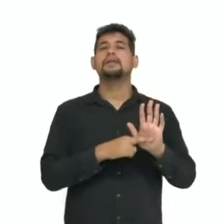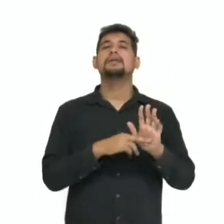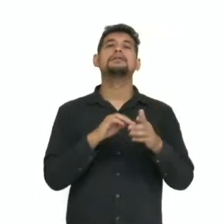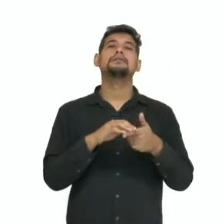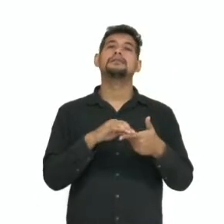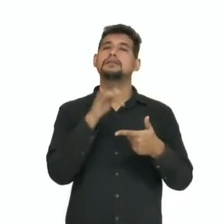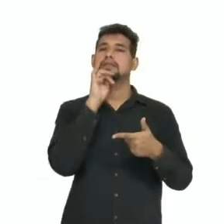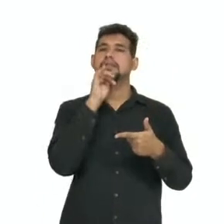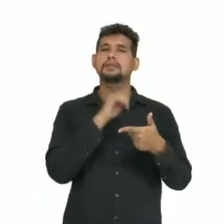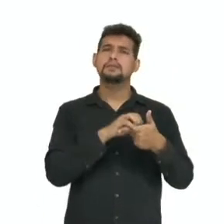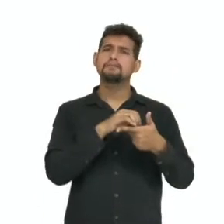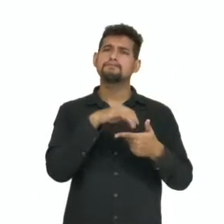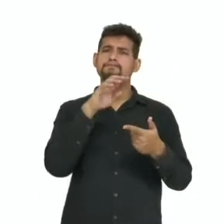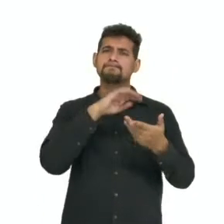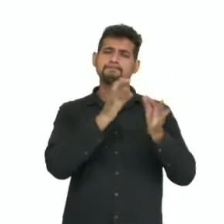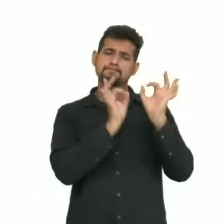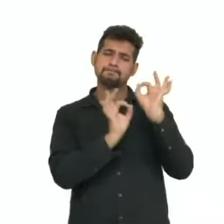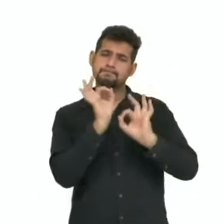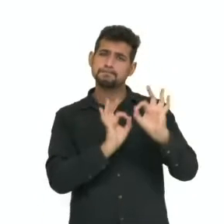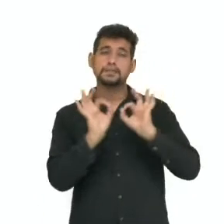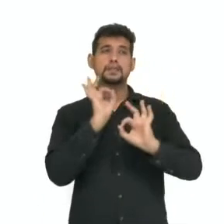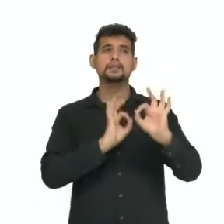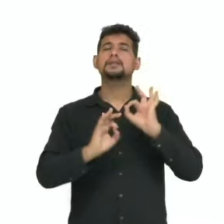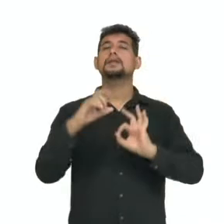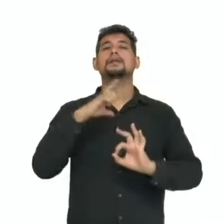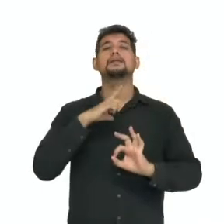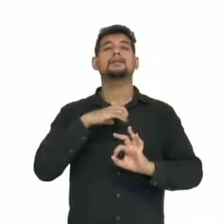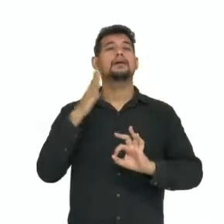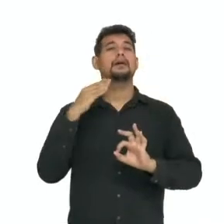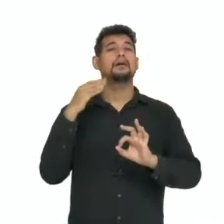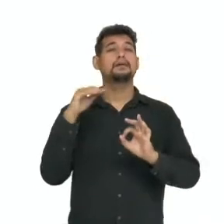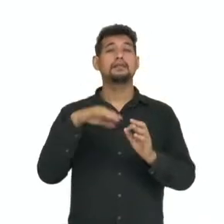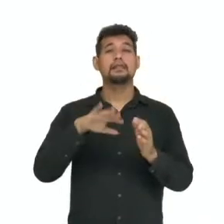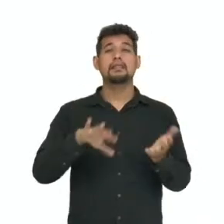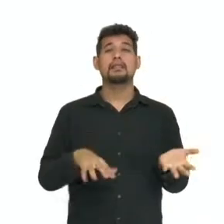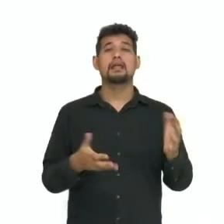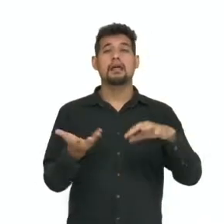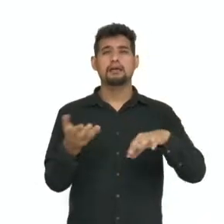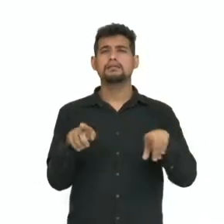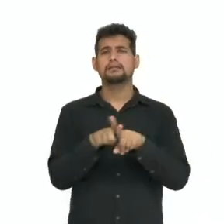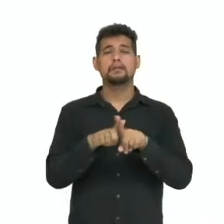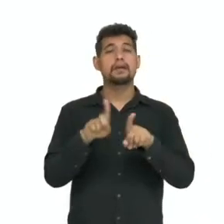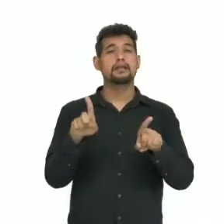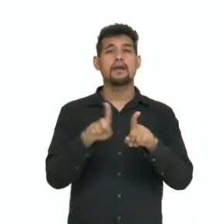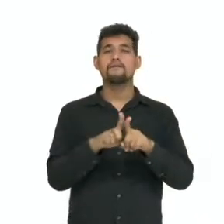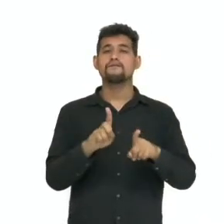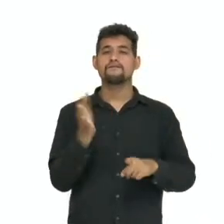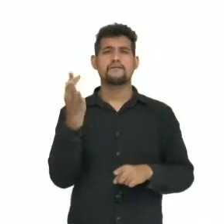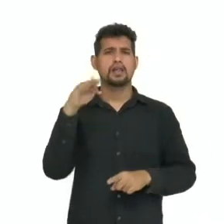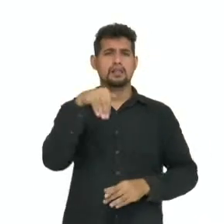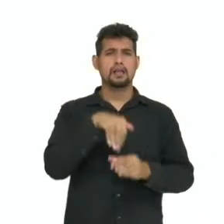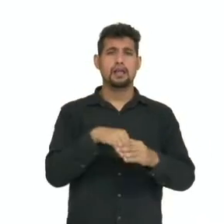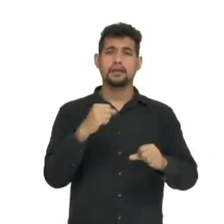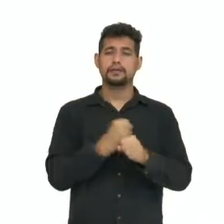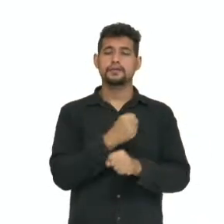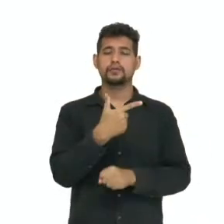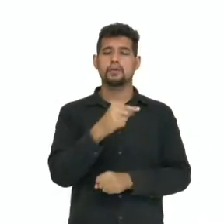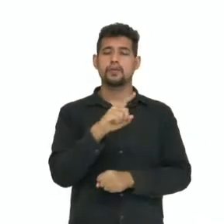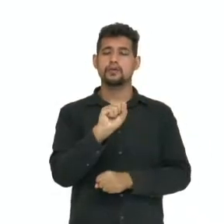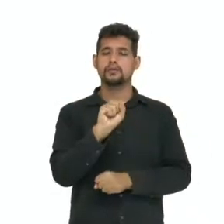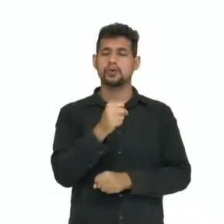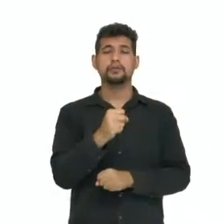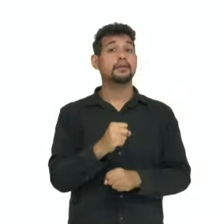da composição partidária na Câmara dos Deputados na eleição federal de 2018.